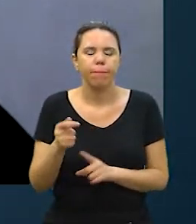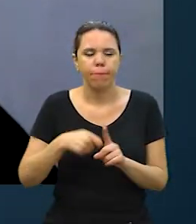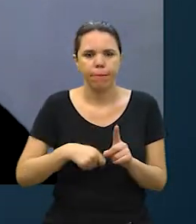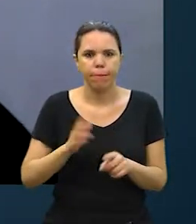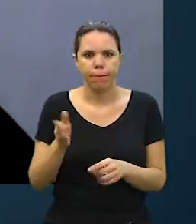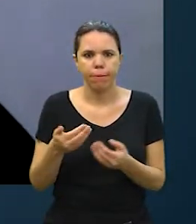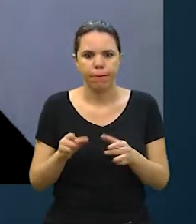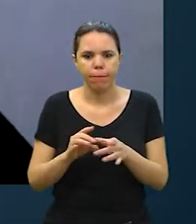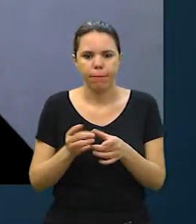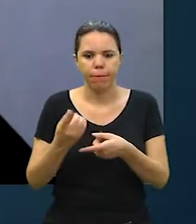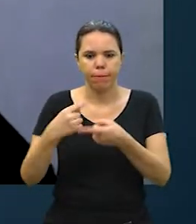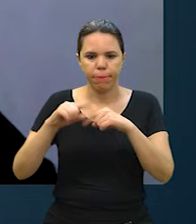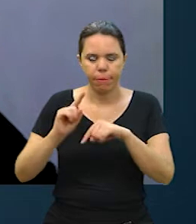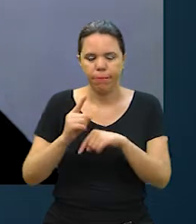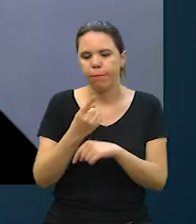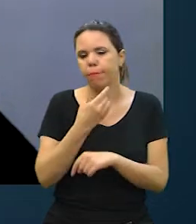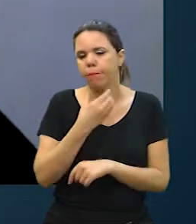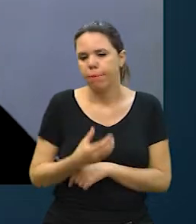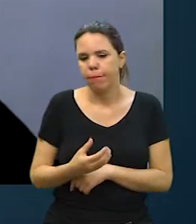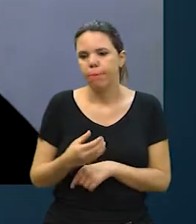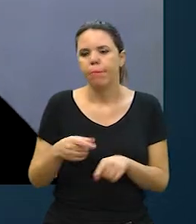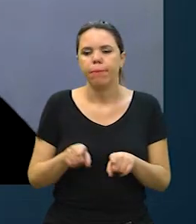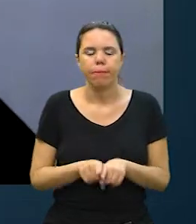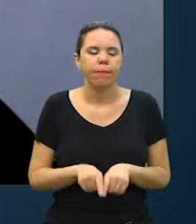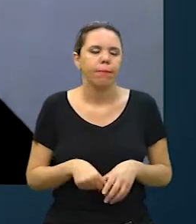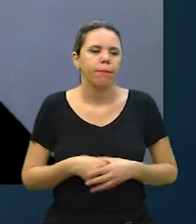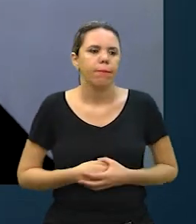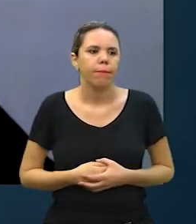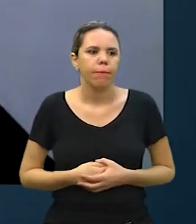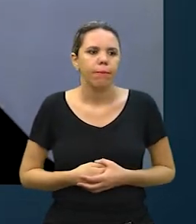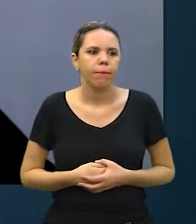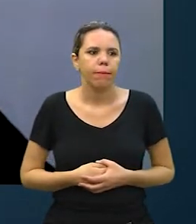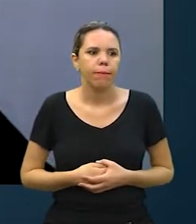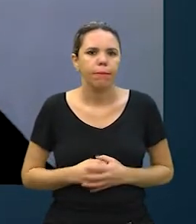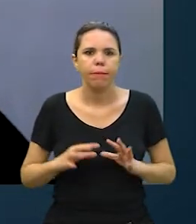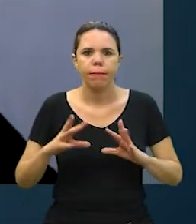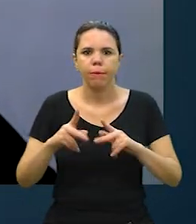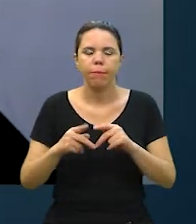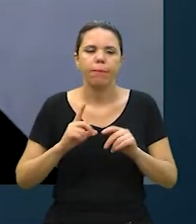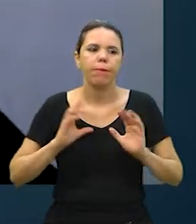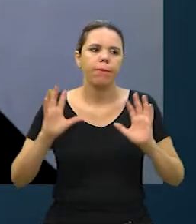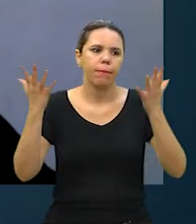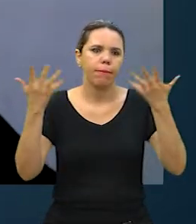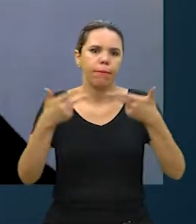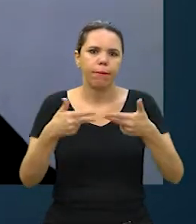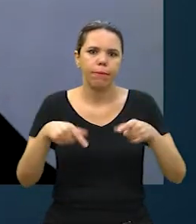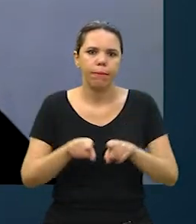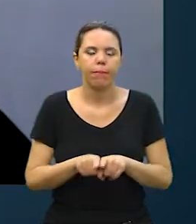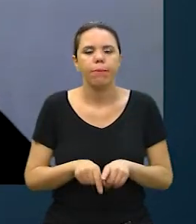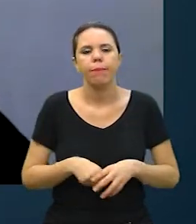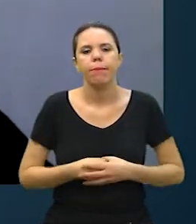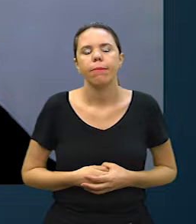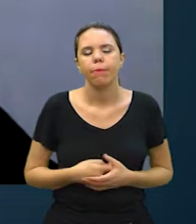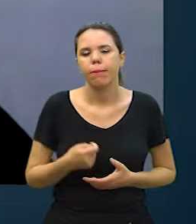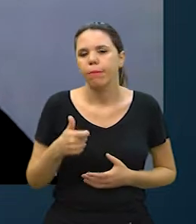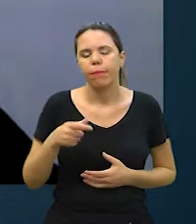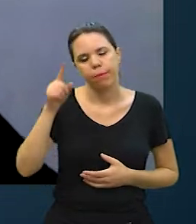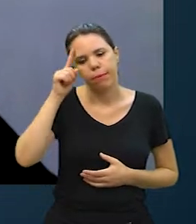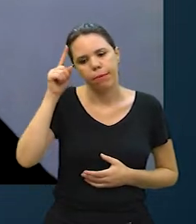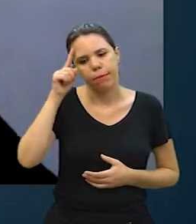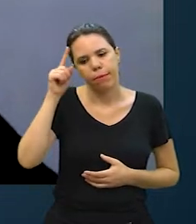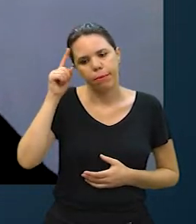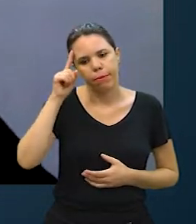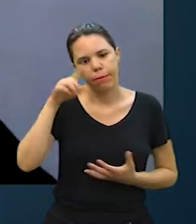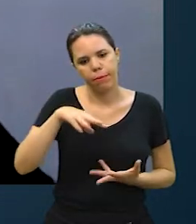gente já disparou, até porque era dezembro também. E em dezembro todo mundo tem evento com fraternização quase que todo dia.